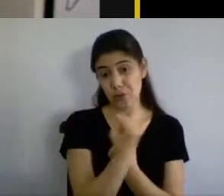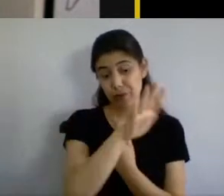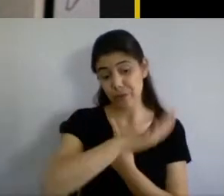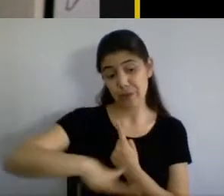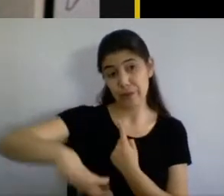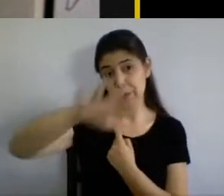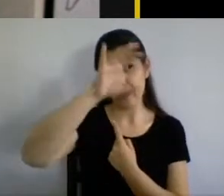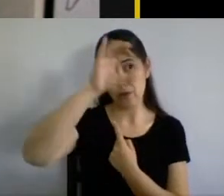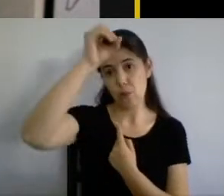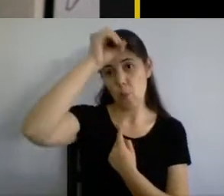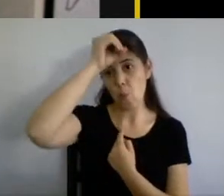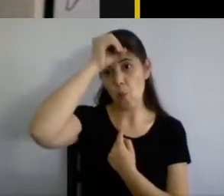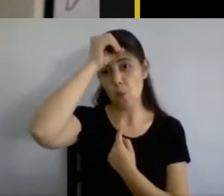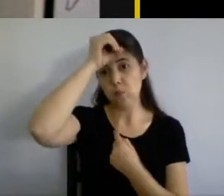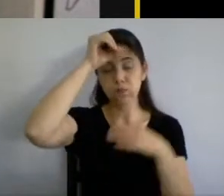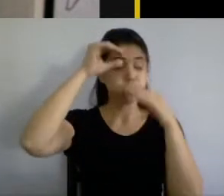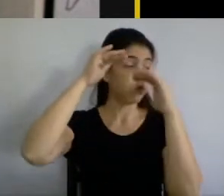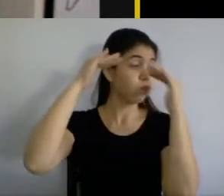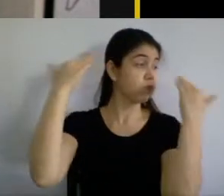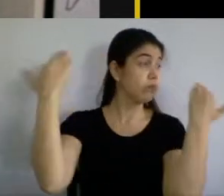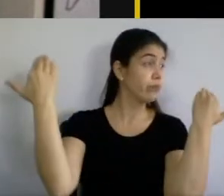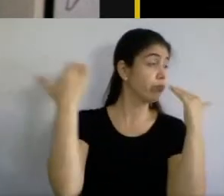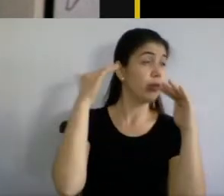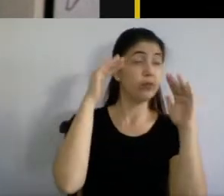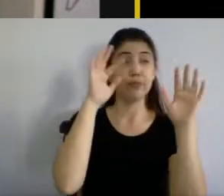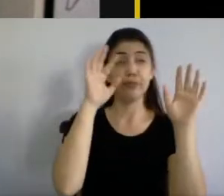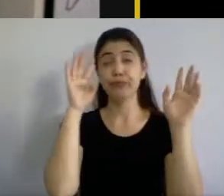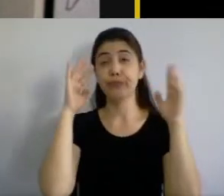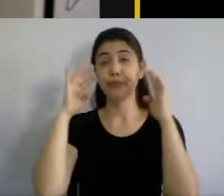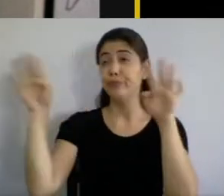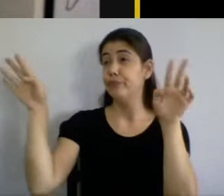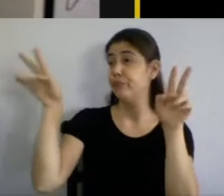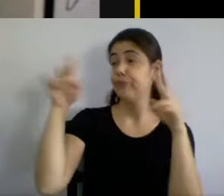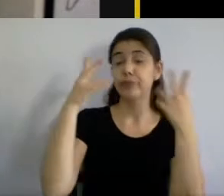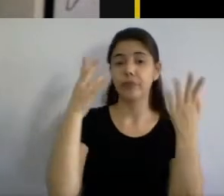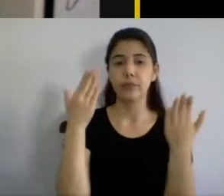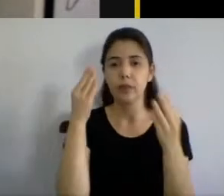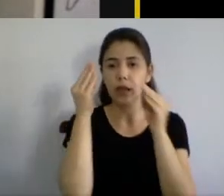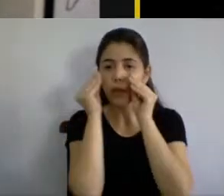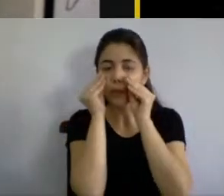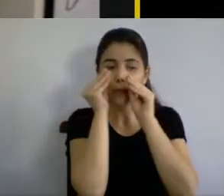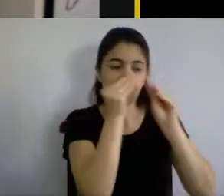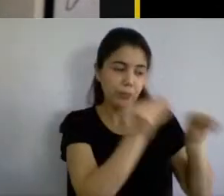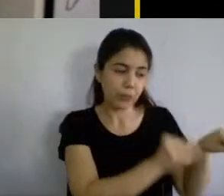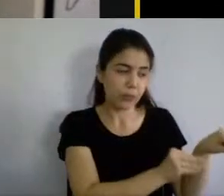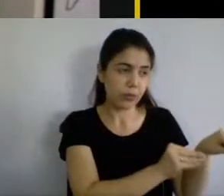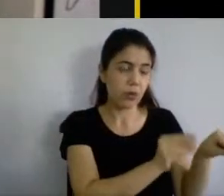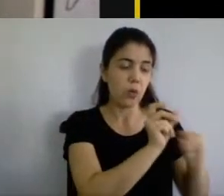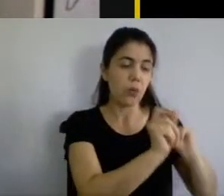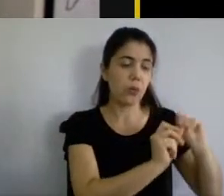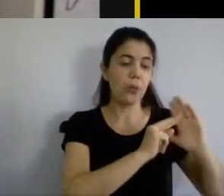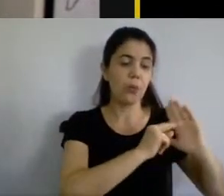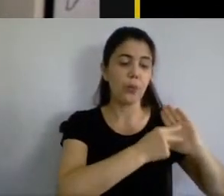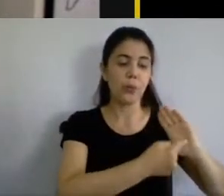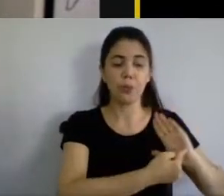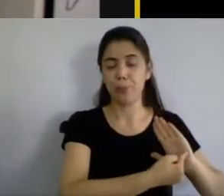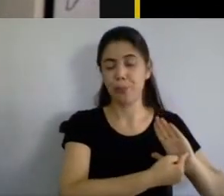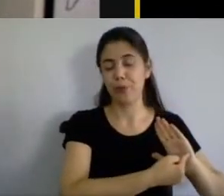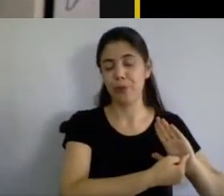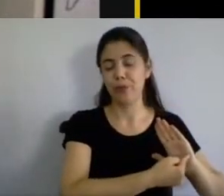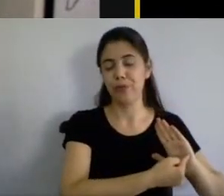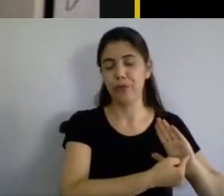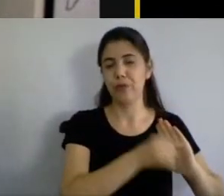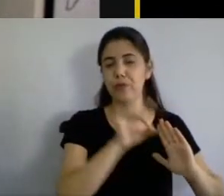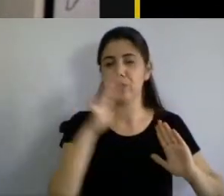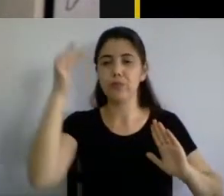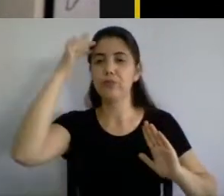radicalmente alienada porque ela ignora o simbólico. Ela só tem o imaginário, parece,